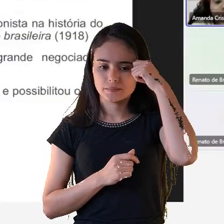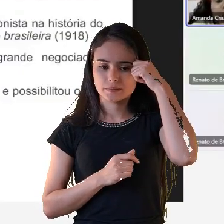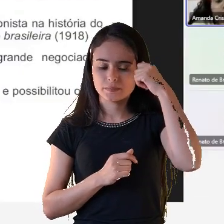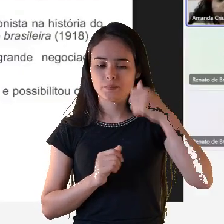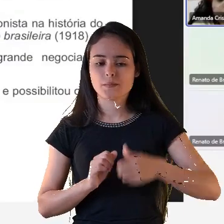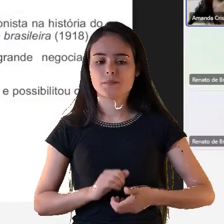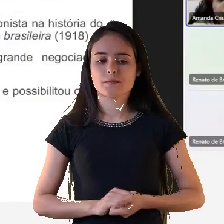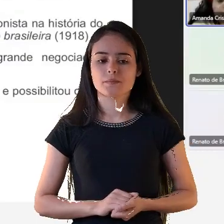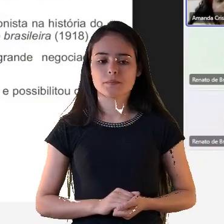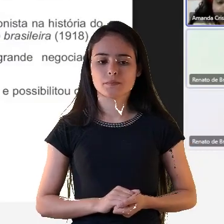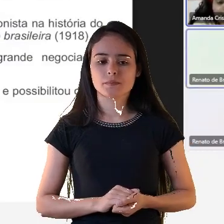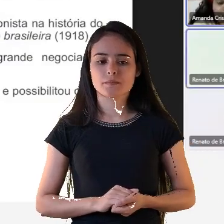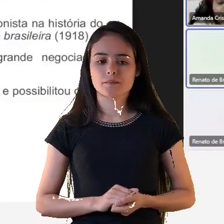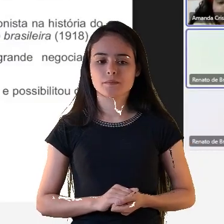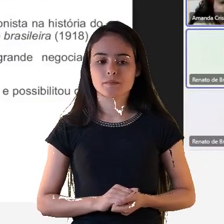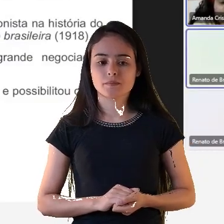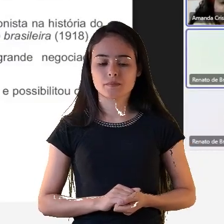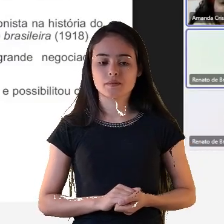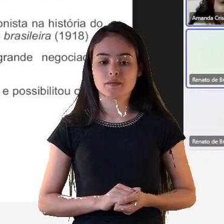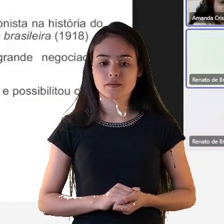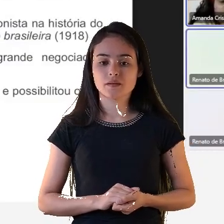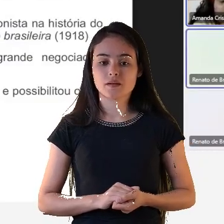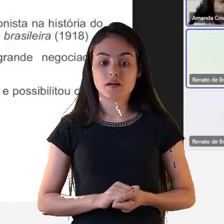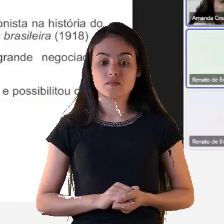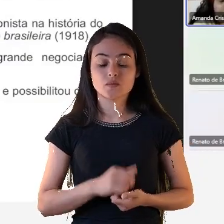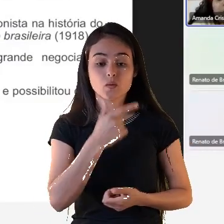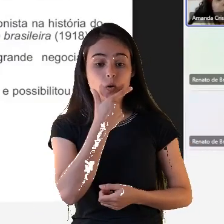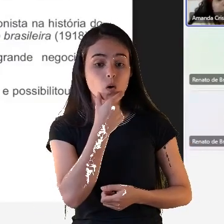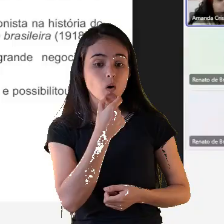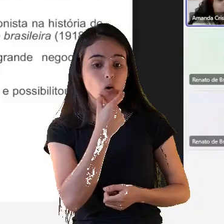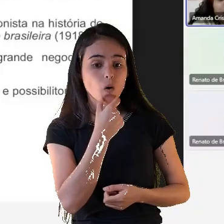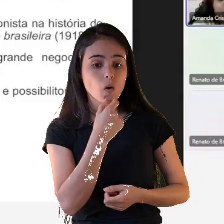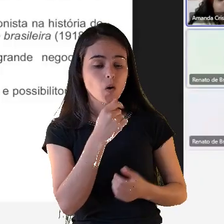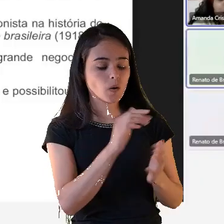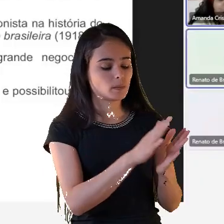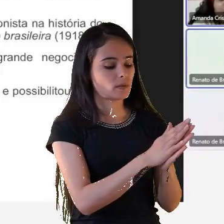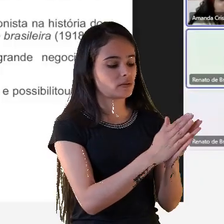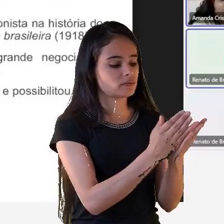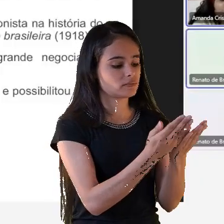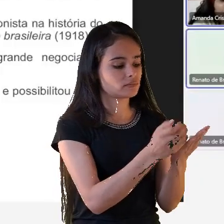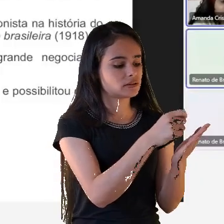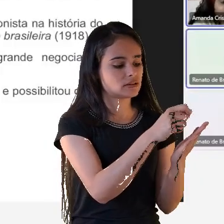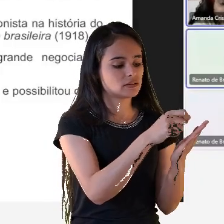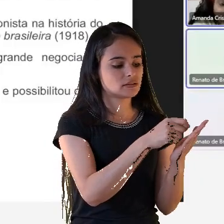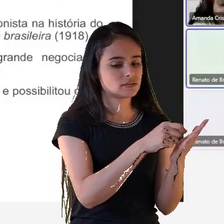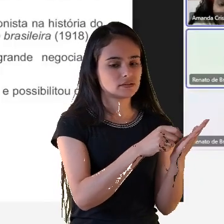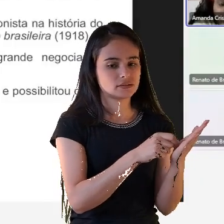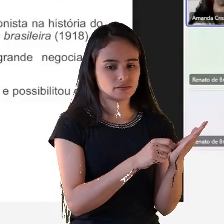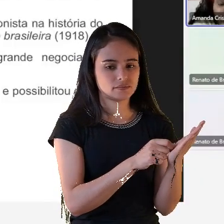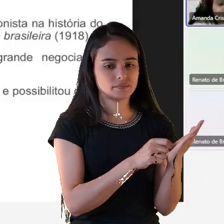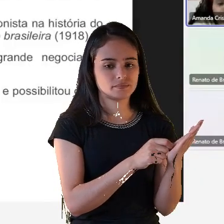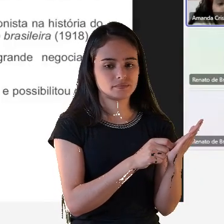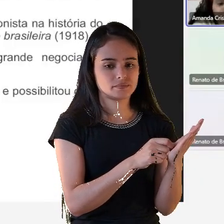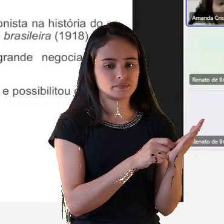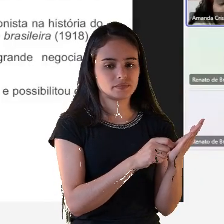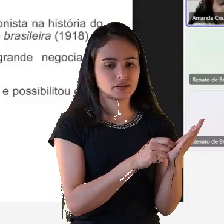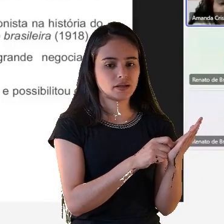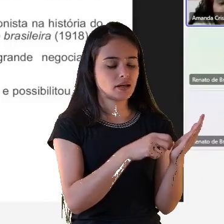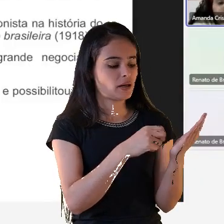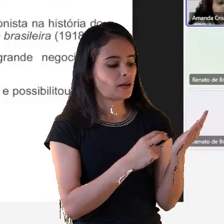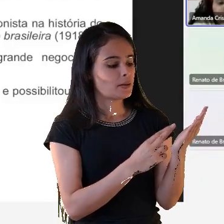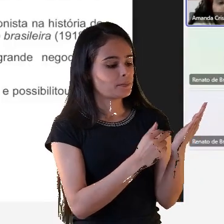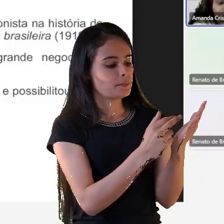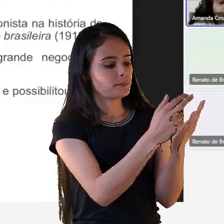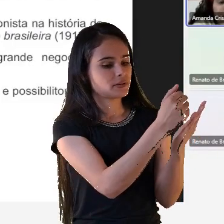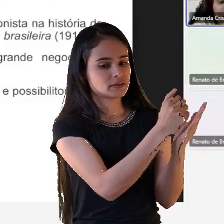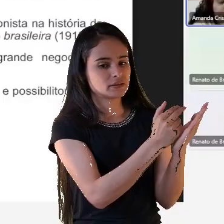historiador, ele foi um político muito habilidoso, né? Porque como ele ficou órfão